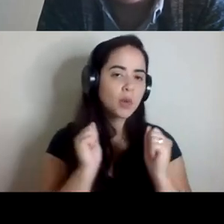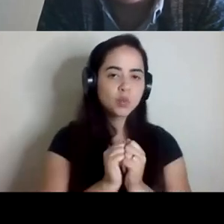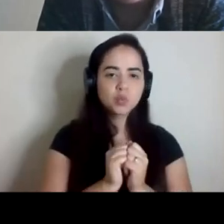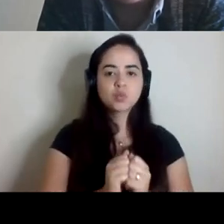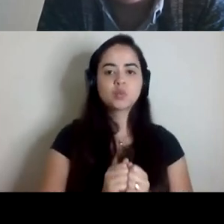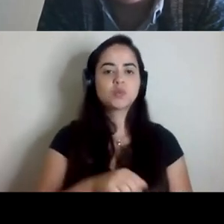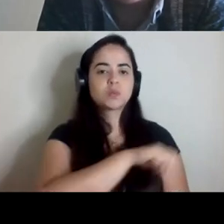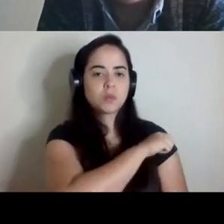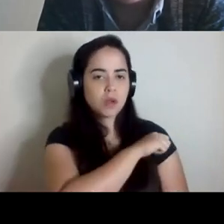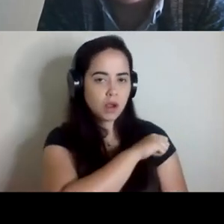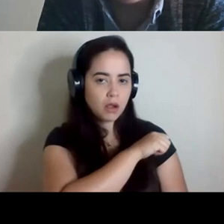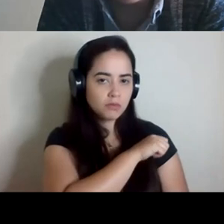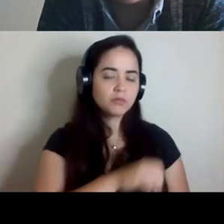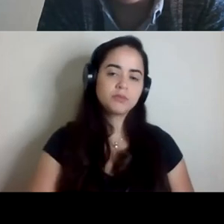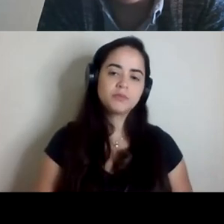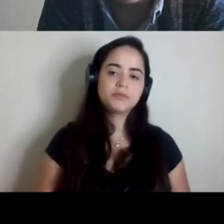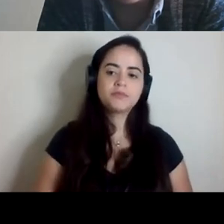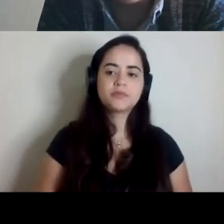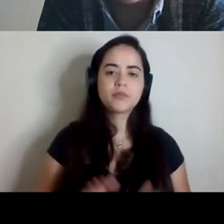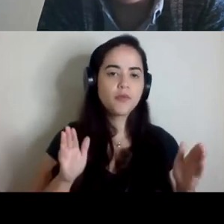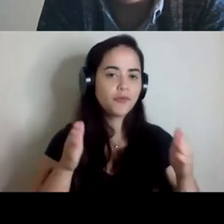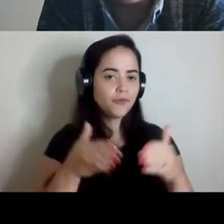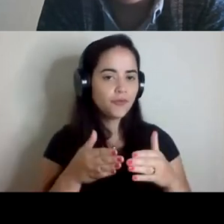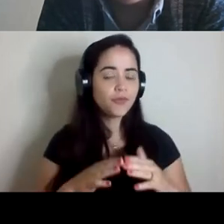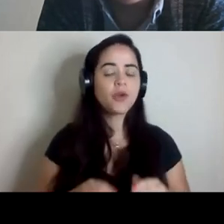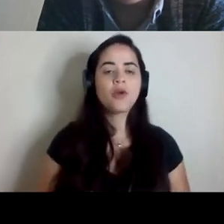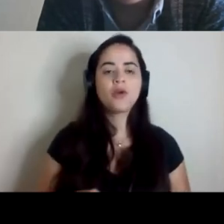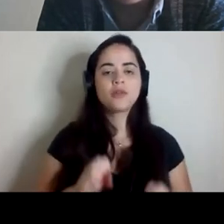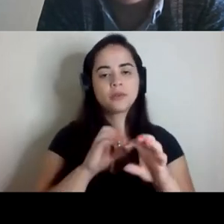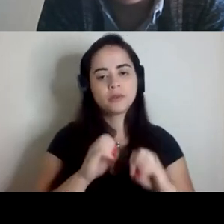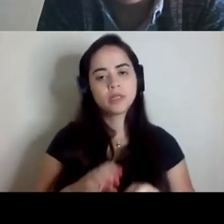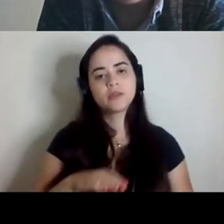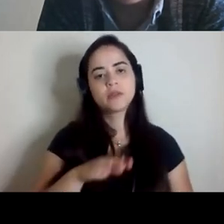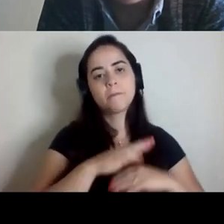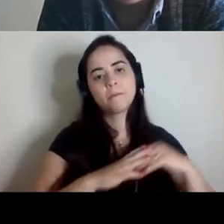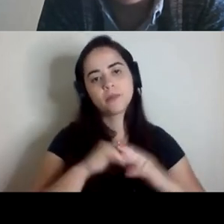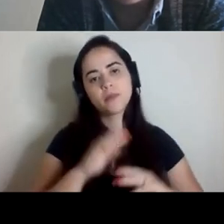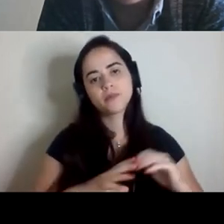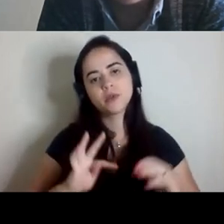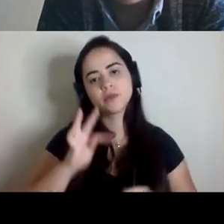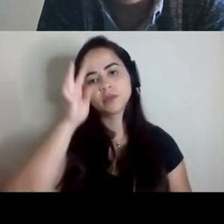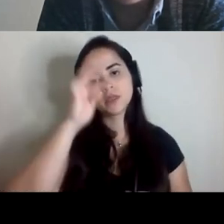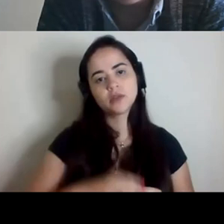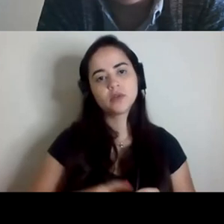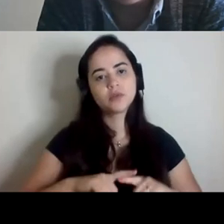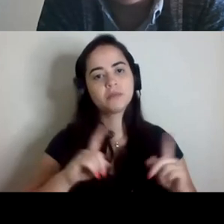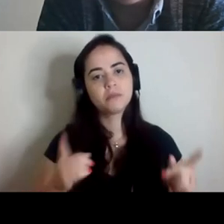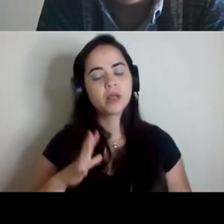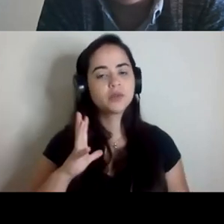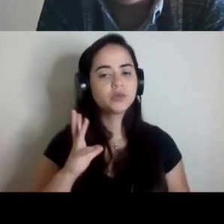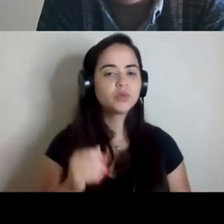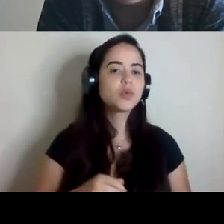aos estudantes e com o foco na educação profissional e tecnológica, no caso do nosso programa, mas todos os programas